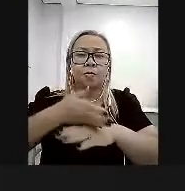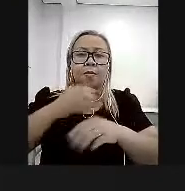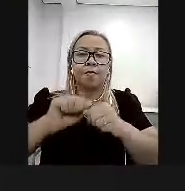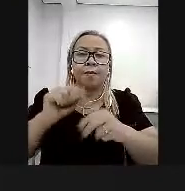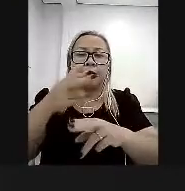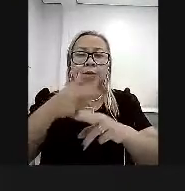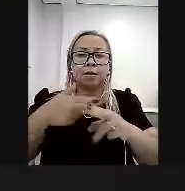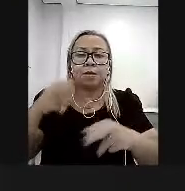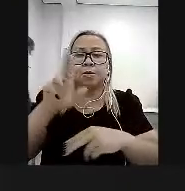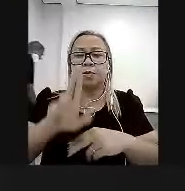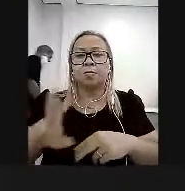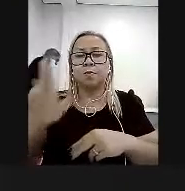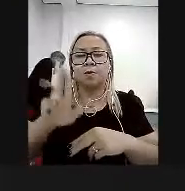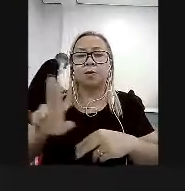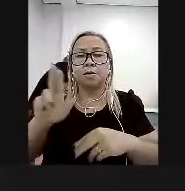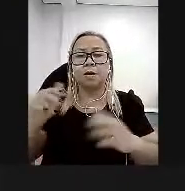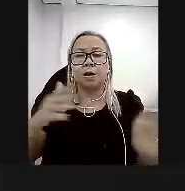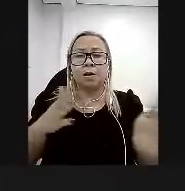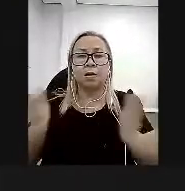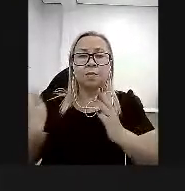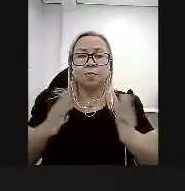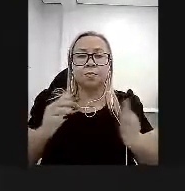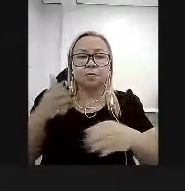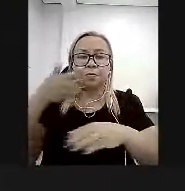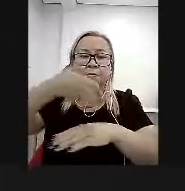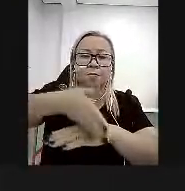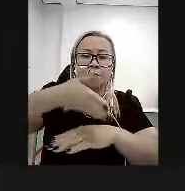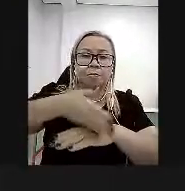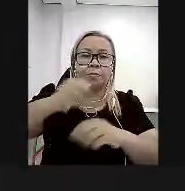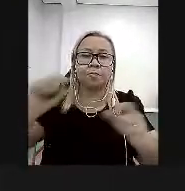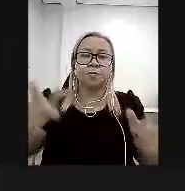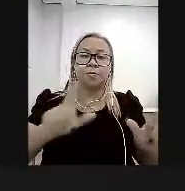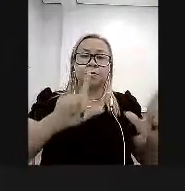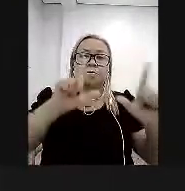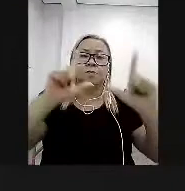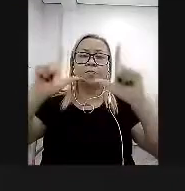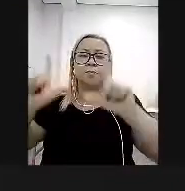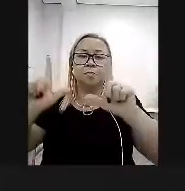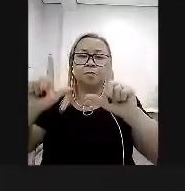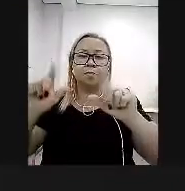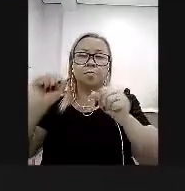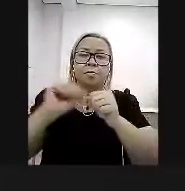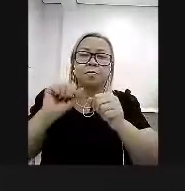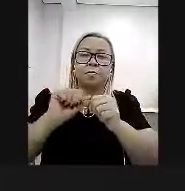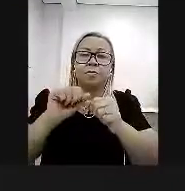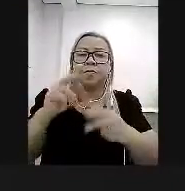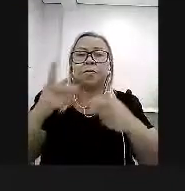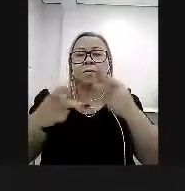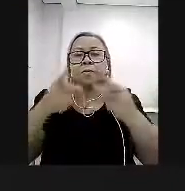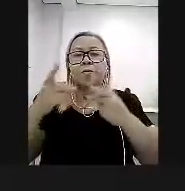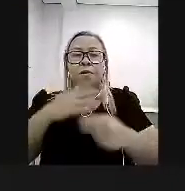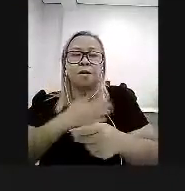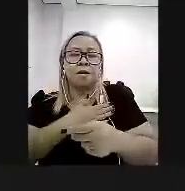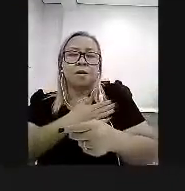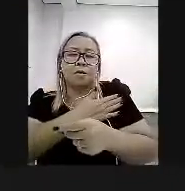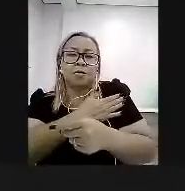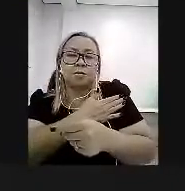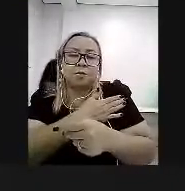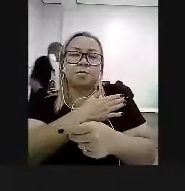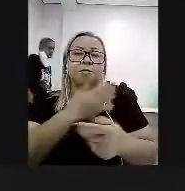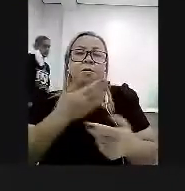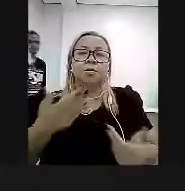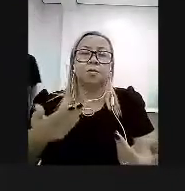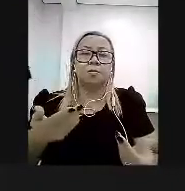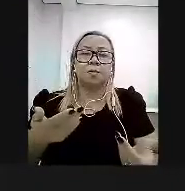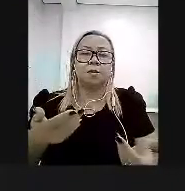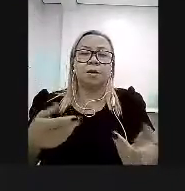período, intervenções em outdoors, né, que faziam apologia da ditadura militar, as panfletagens,